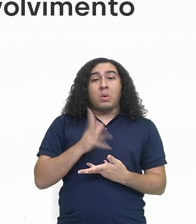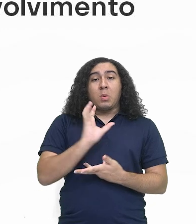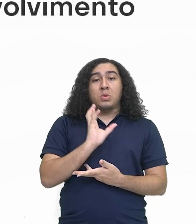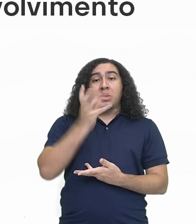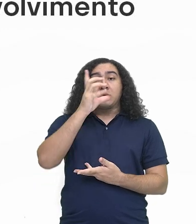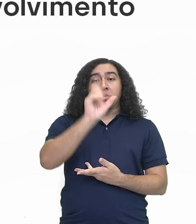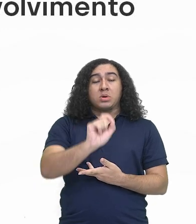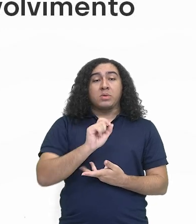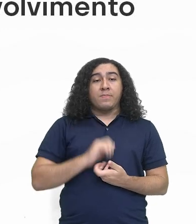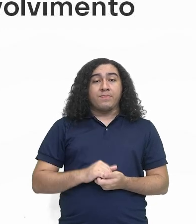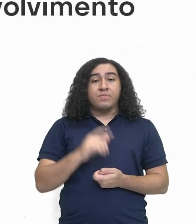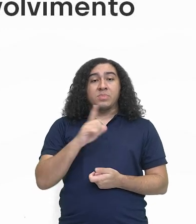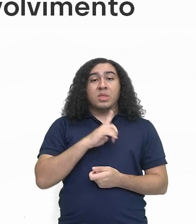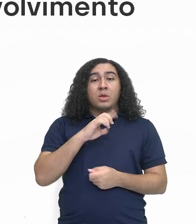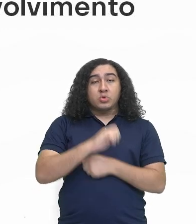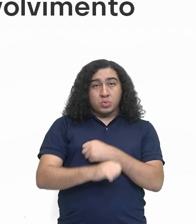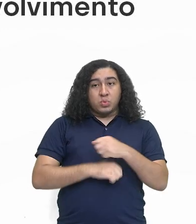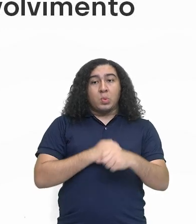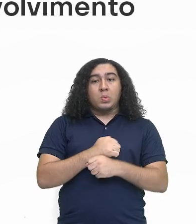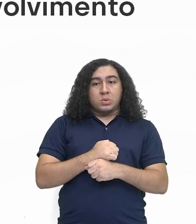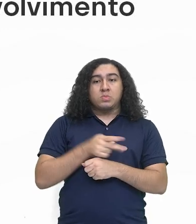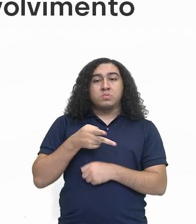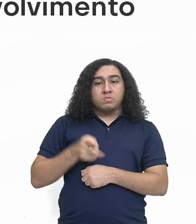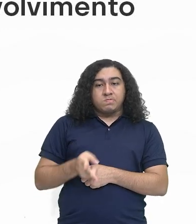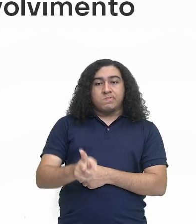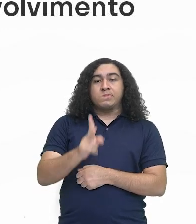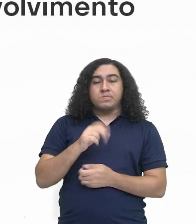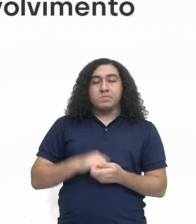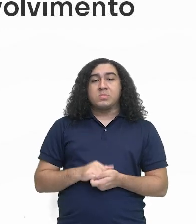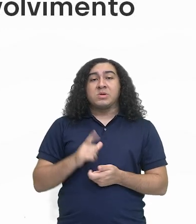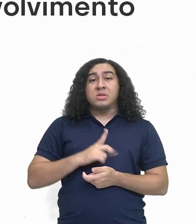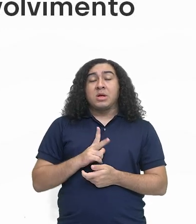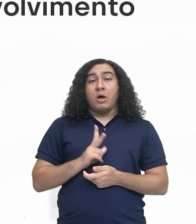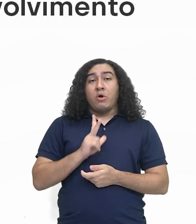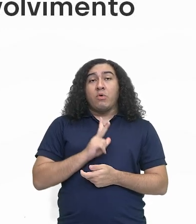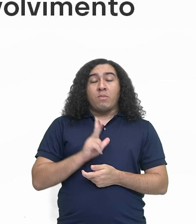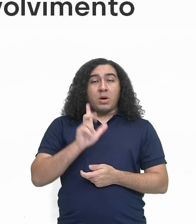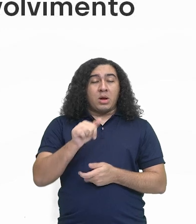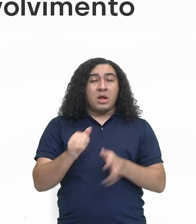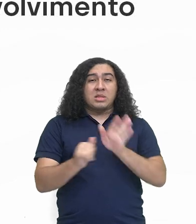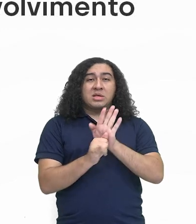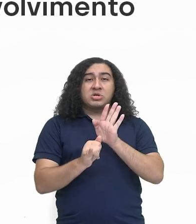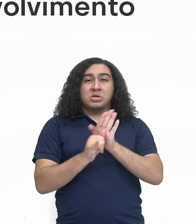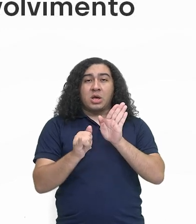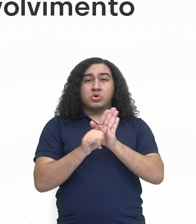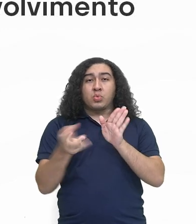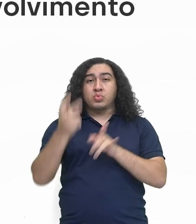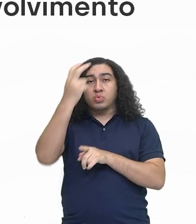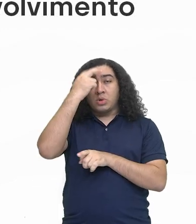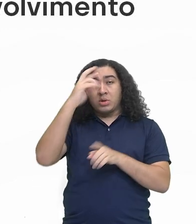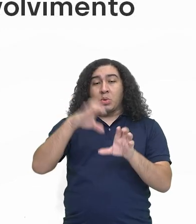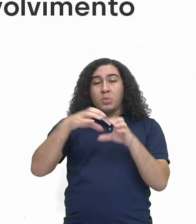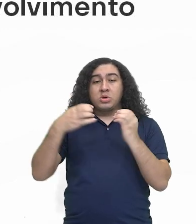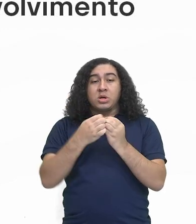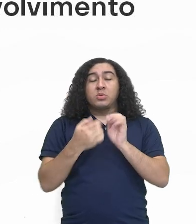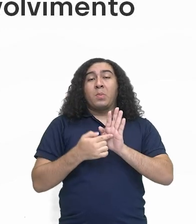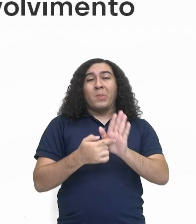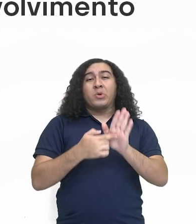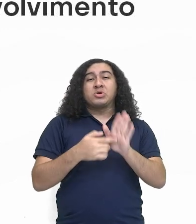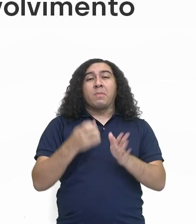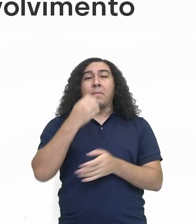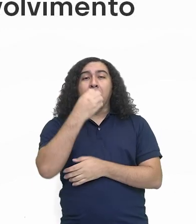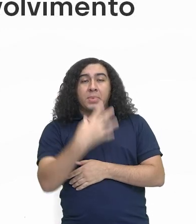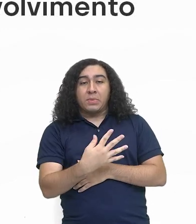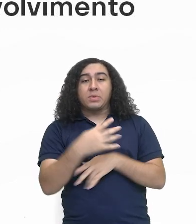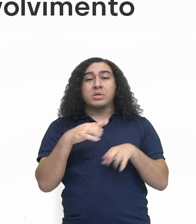acontecem ali de maneira anual, né? Fortalece a identidade cultural das comunidades, é uma forma de expressão artística e também